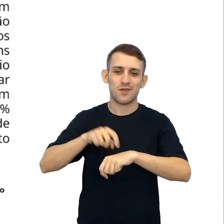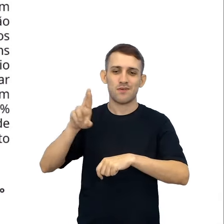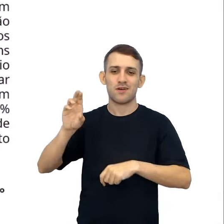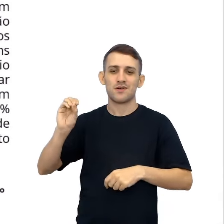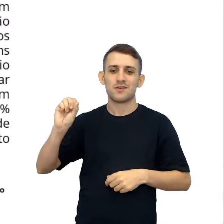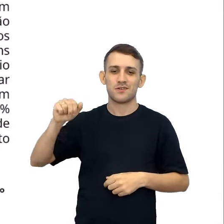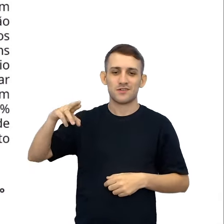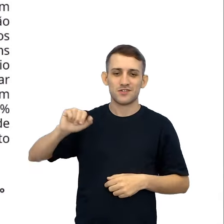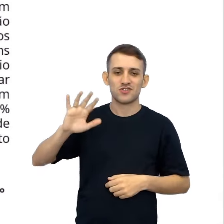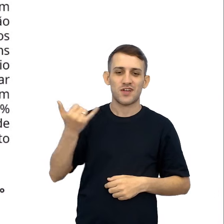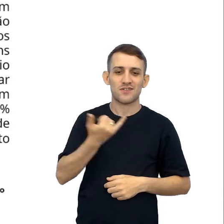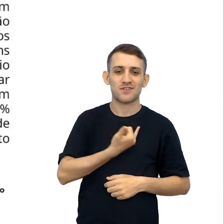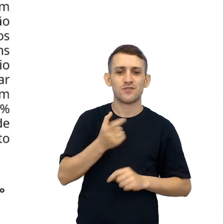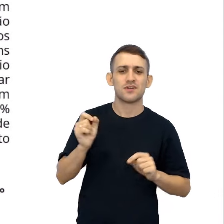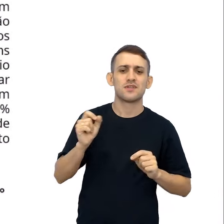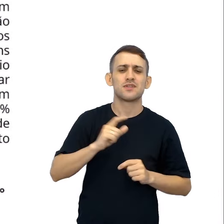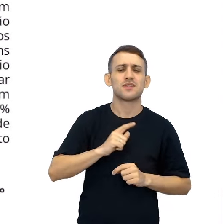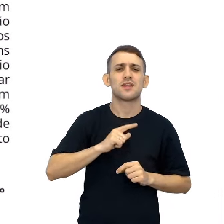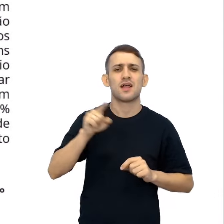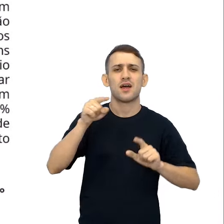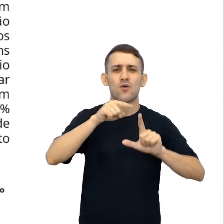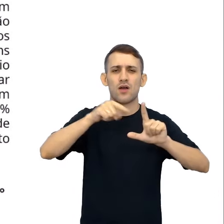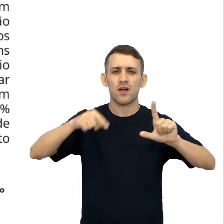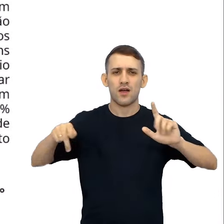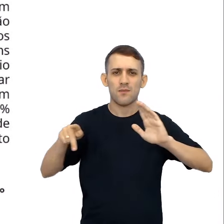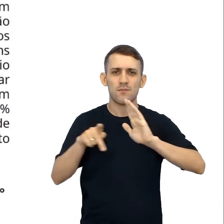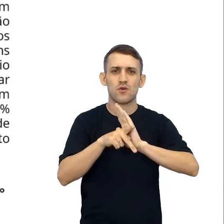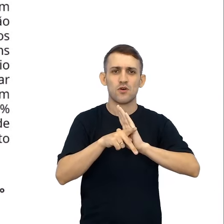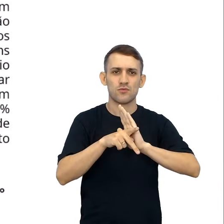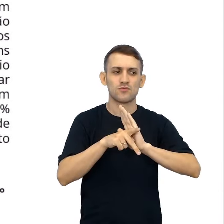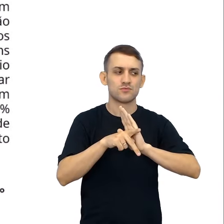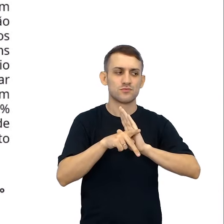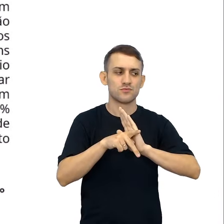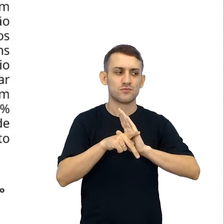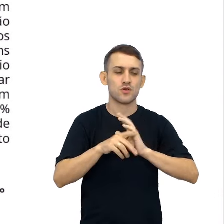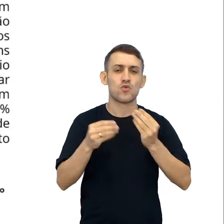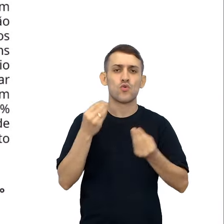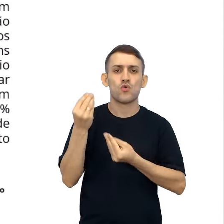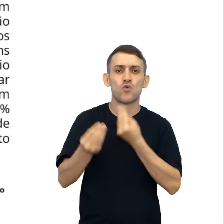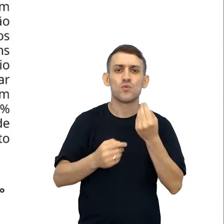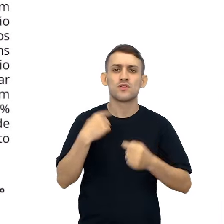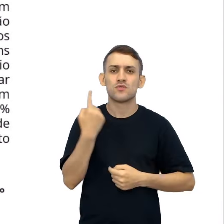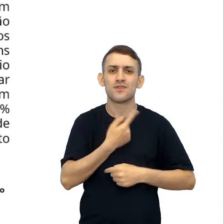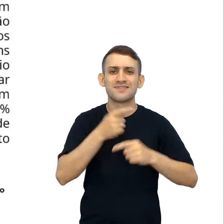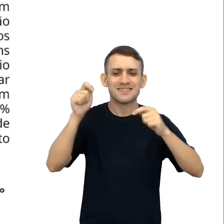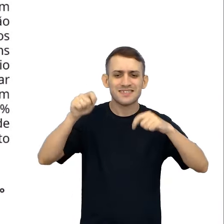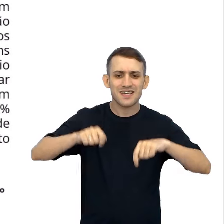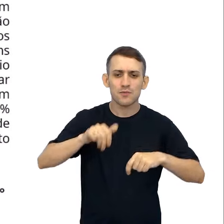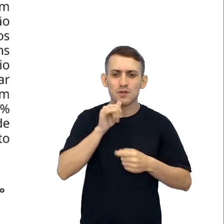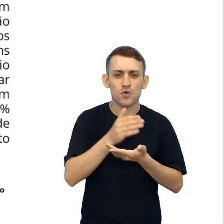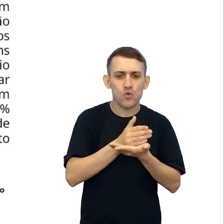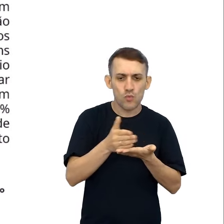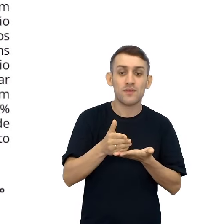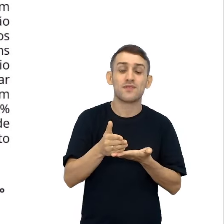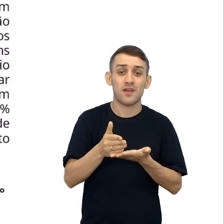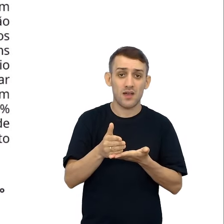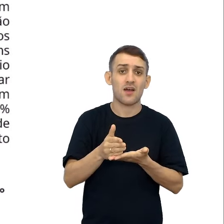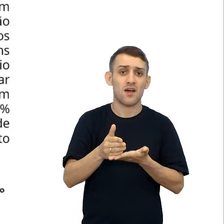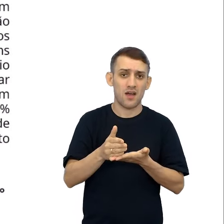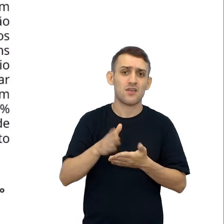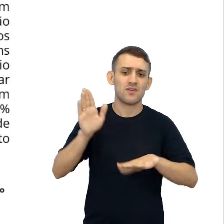dizendo aqui, né, sobre, olhando para aquele gráfico que a Rosana apresentou para nós, como podemos iniciar, né, então, às vezes, assim,